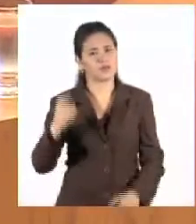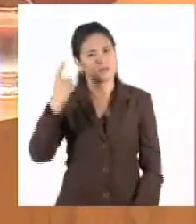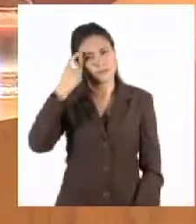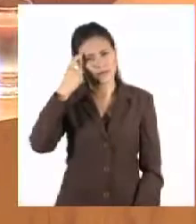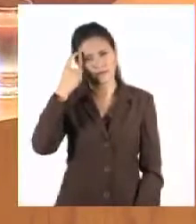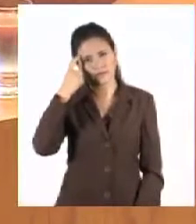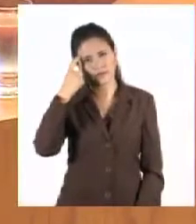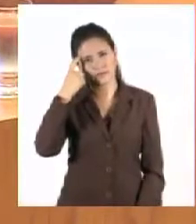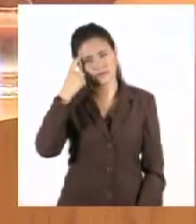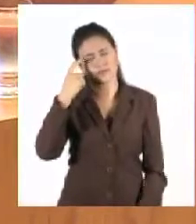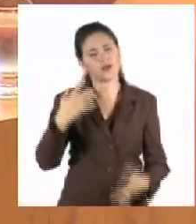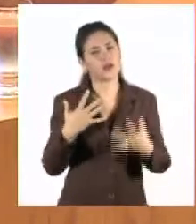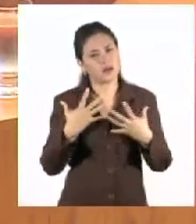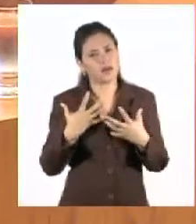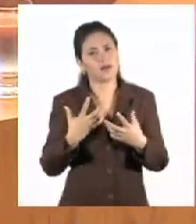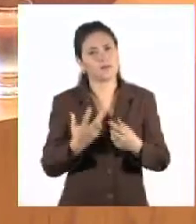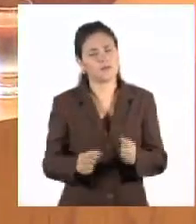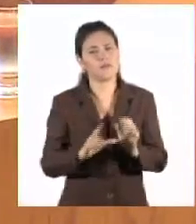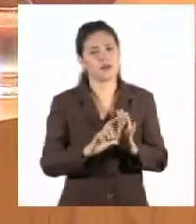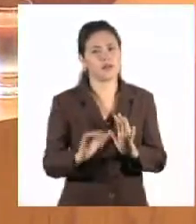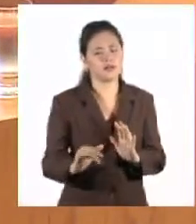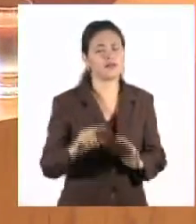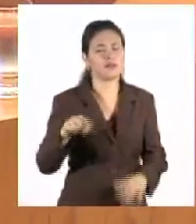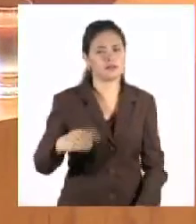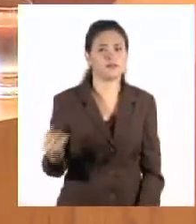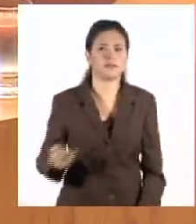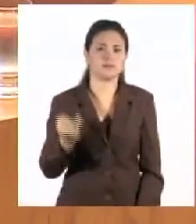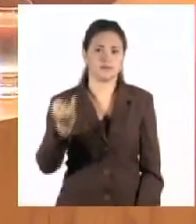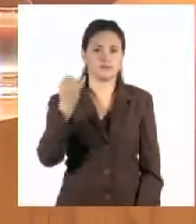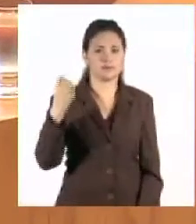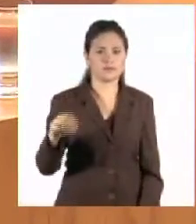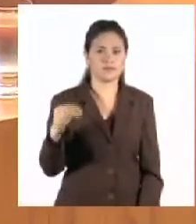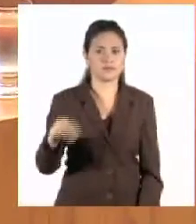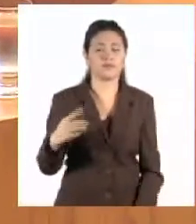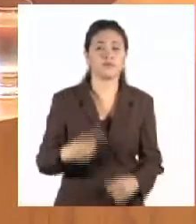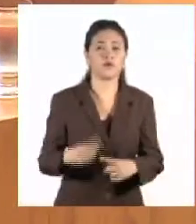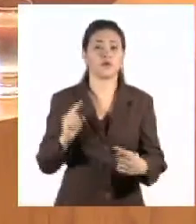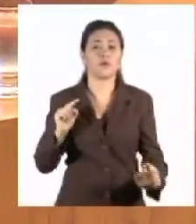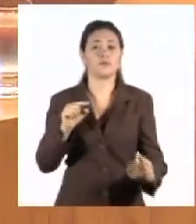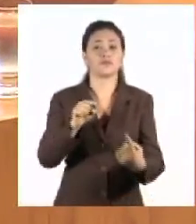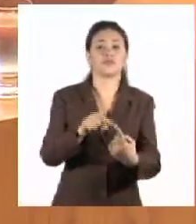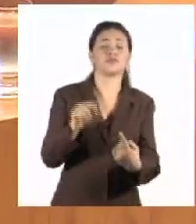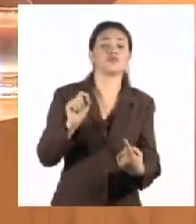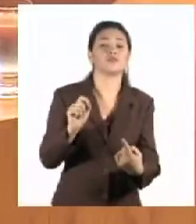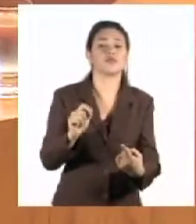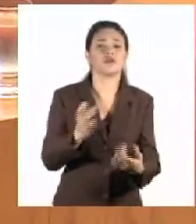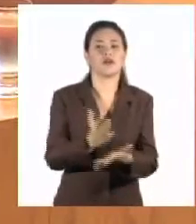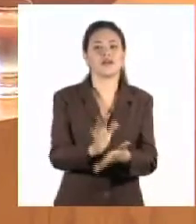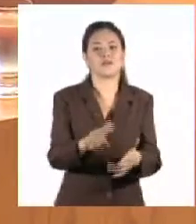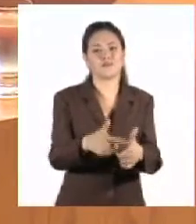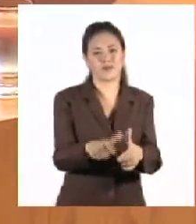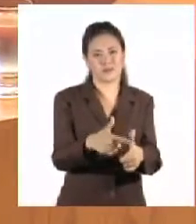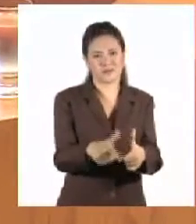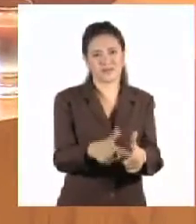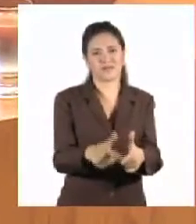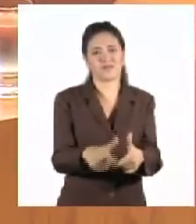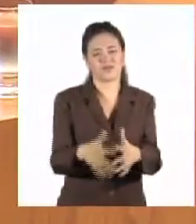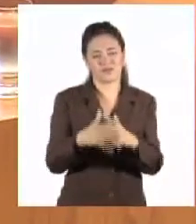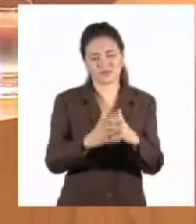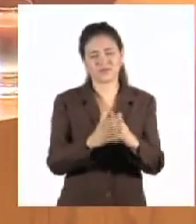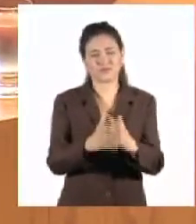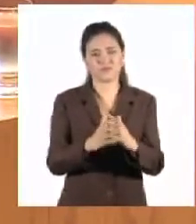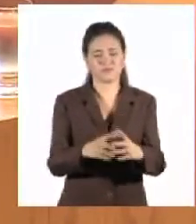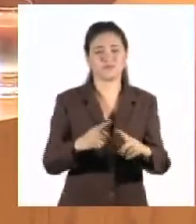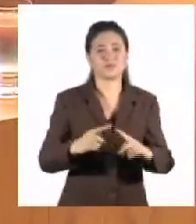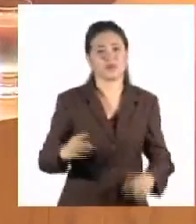que é importante para o Maranhão, porque visa realmente essa condição de resolver essa problemática, mas, acima de tudo, é preciso